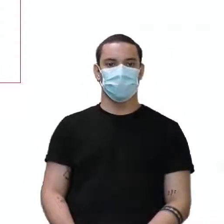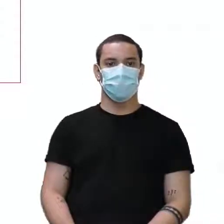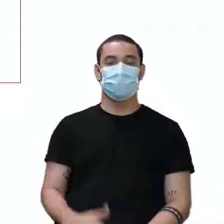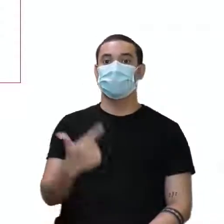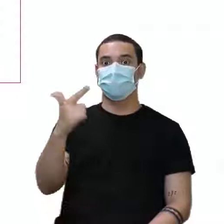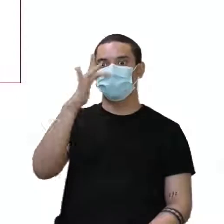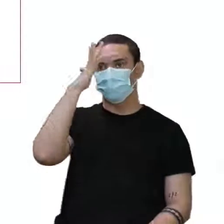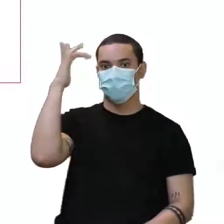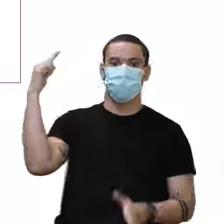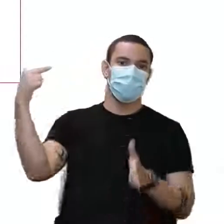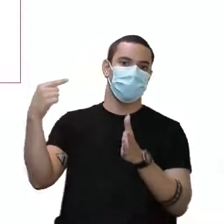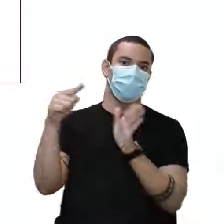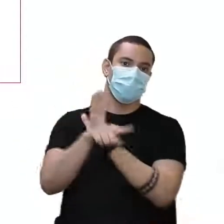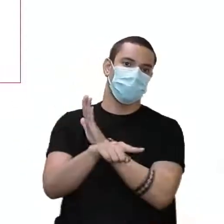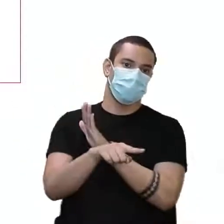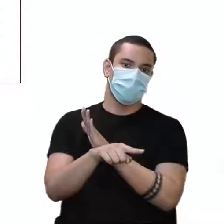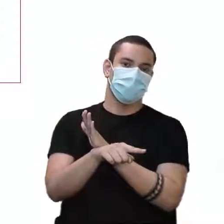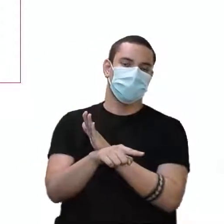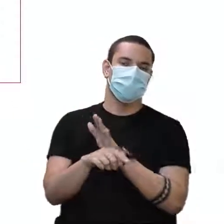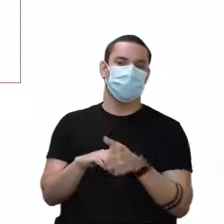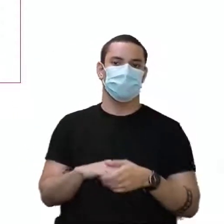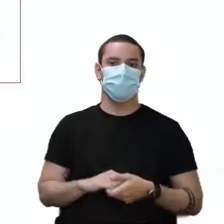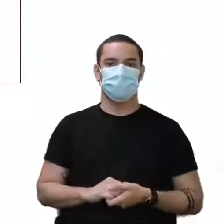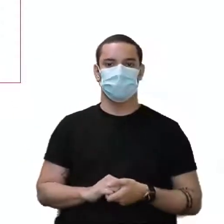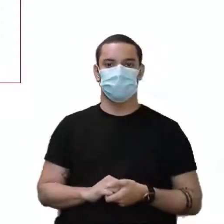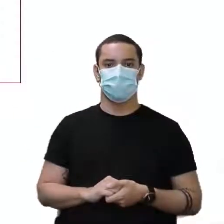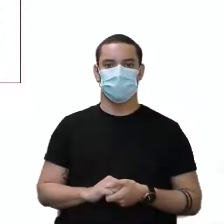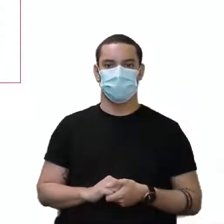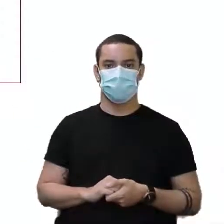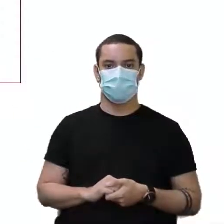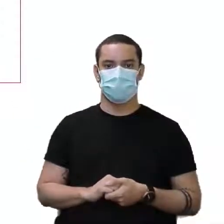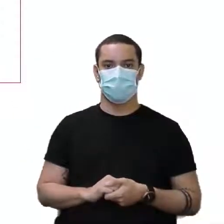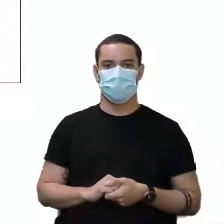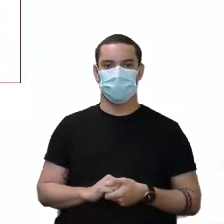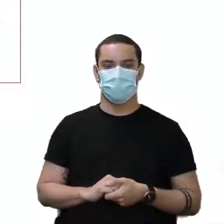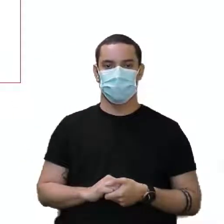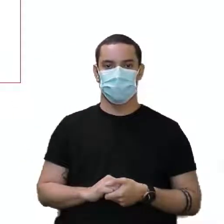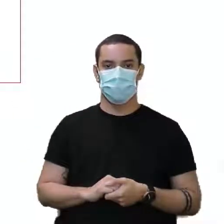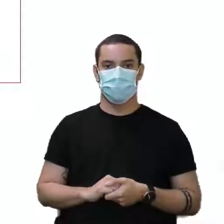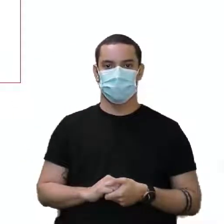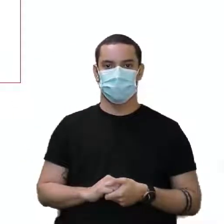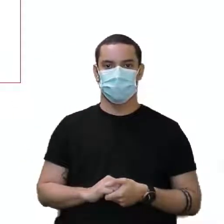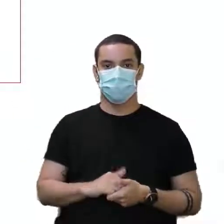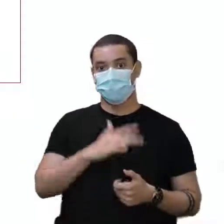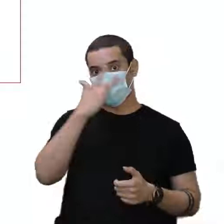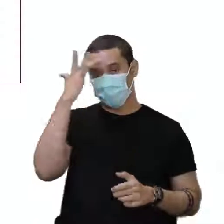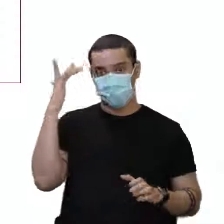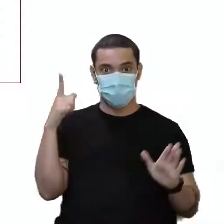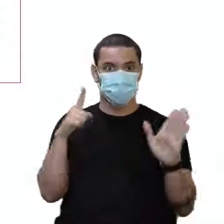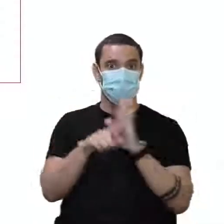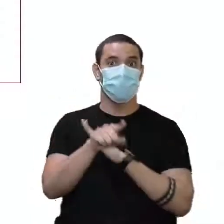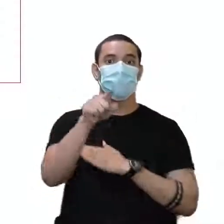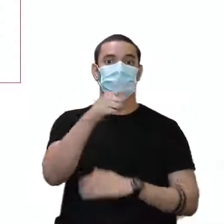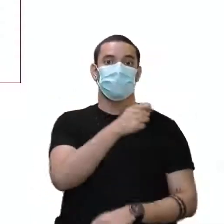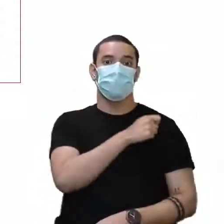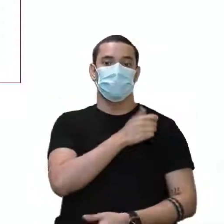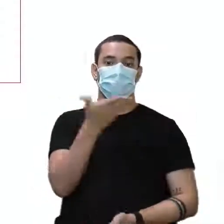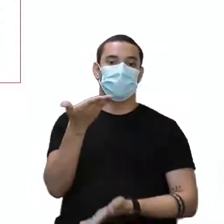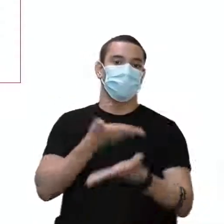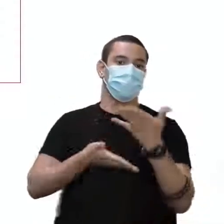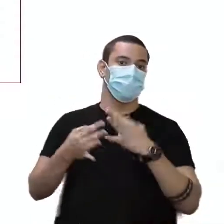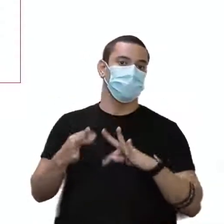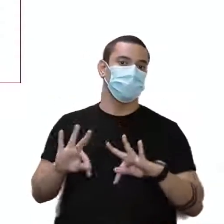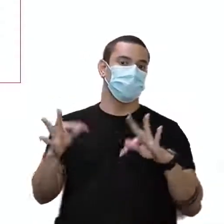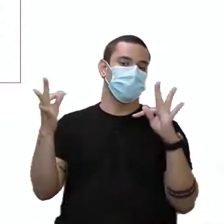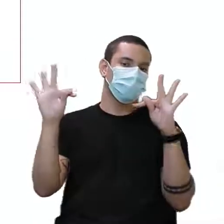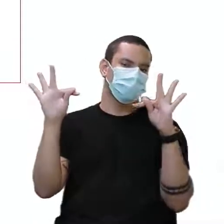alguém pergunta, how long have you studied in this school? Alguém pergunta para você, aluno da mediação, how